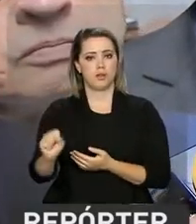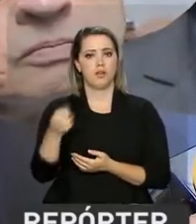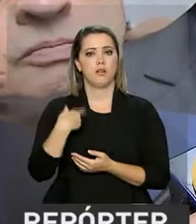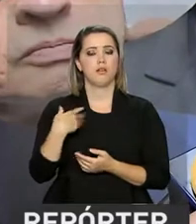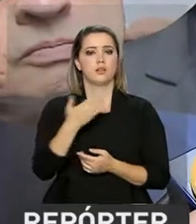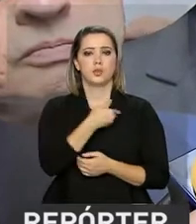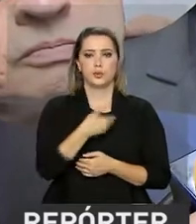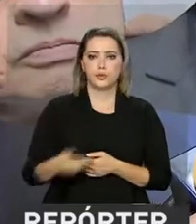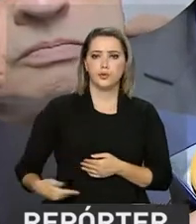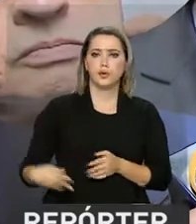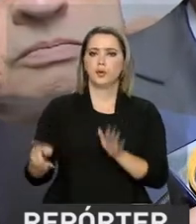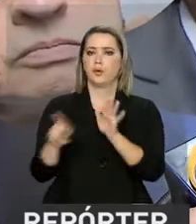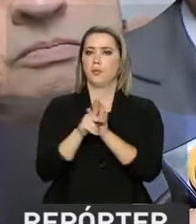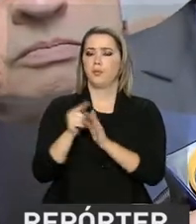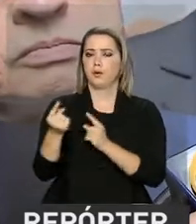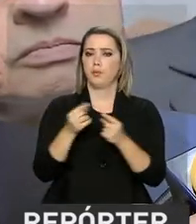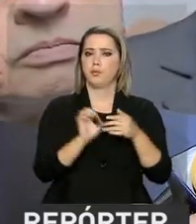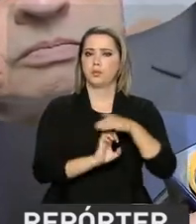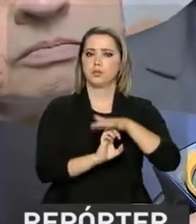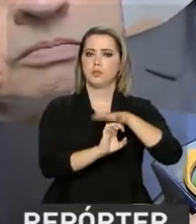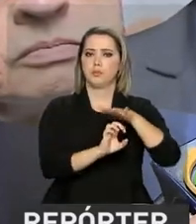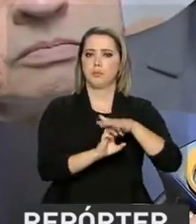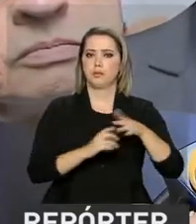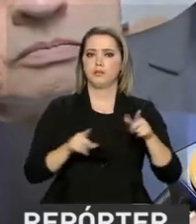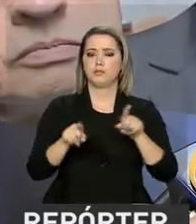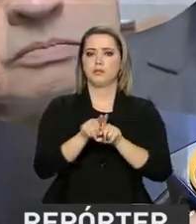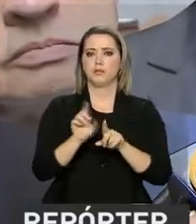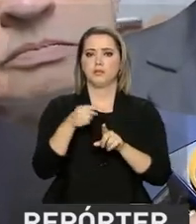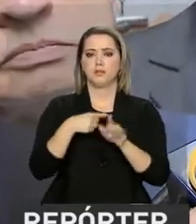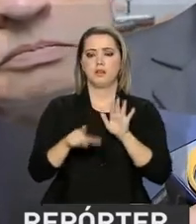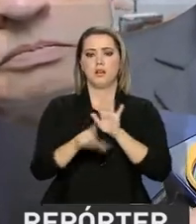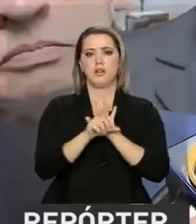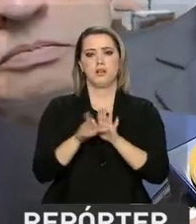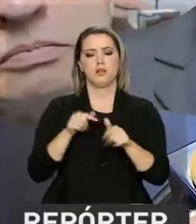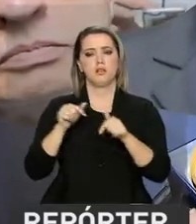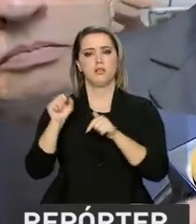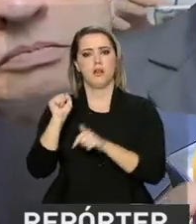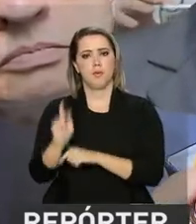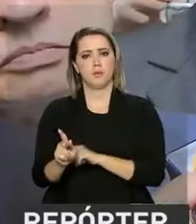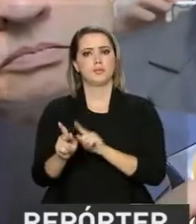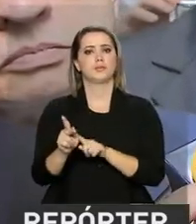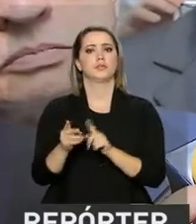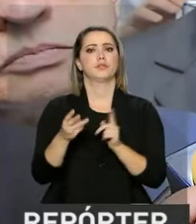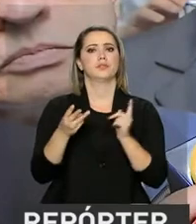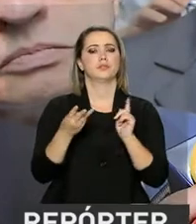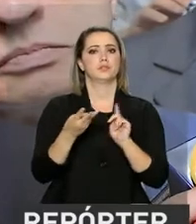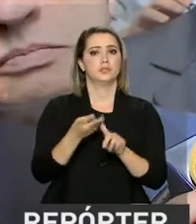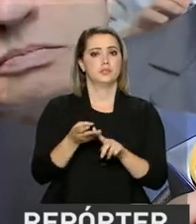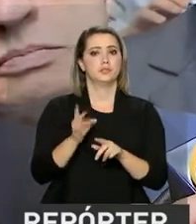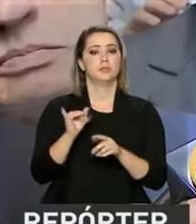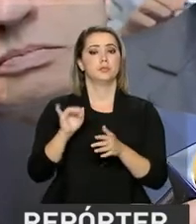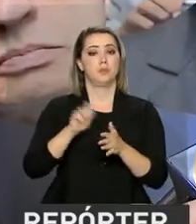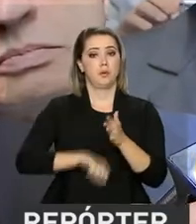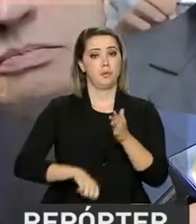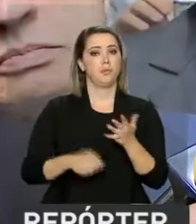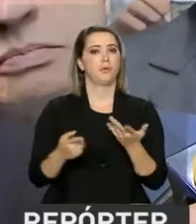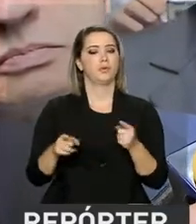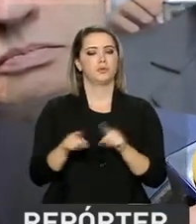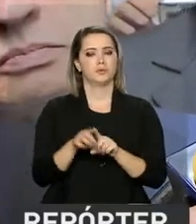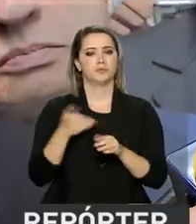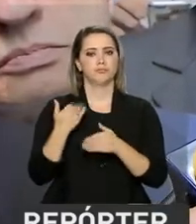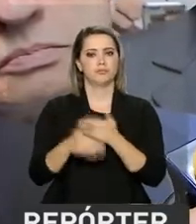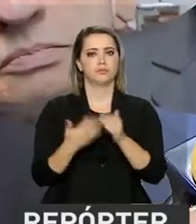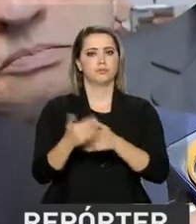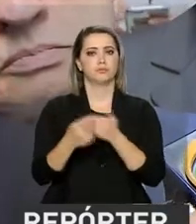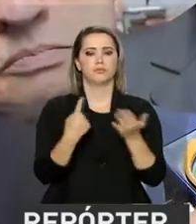portais estão discutindo internamente a presidência trabalhista estamos iniciando a opção tributária e estão cada vez mais